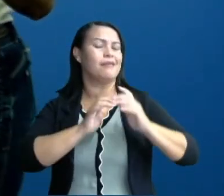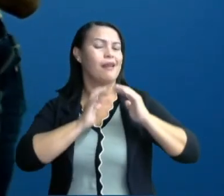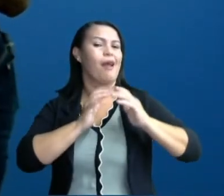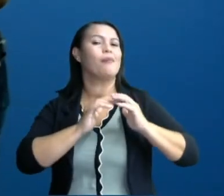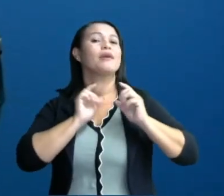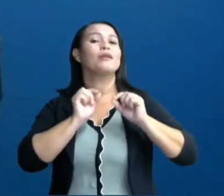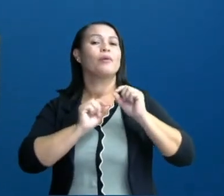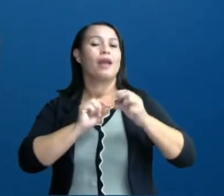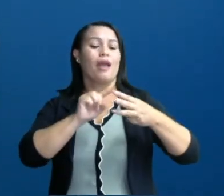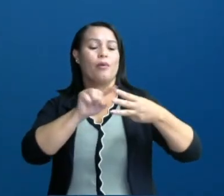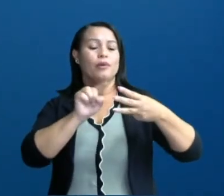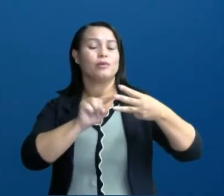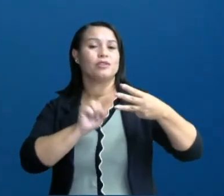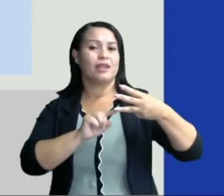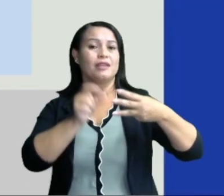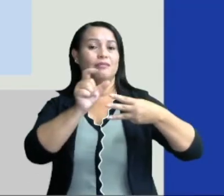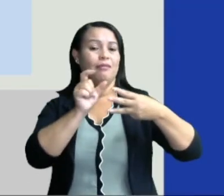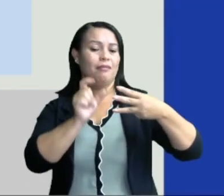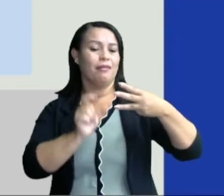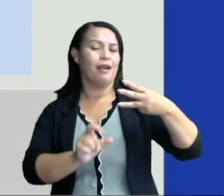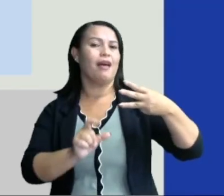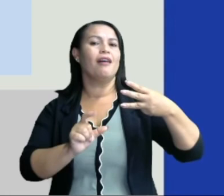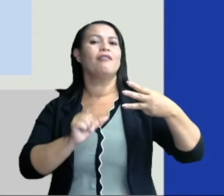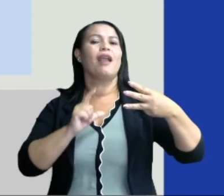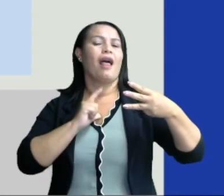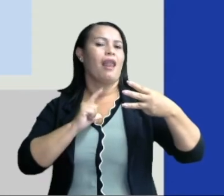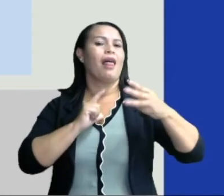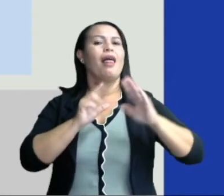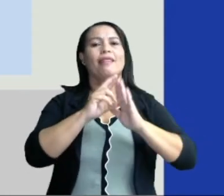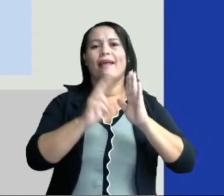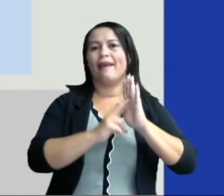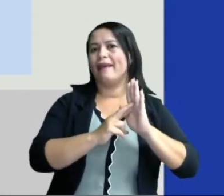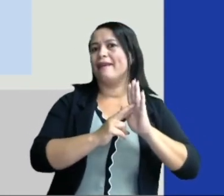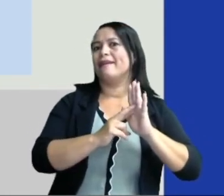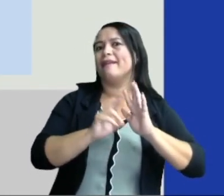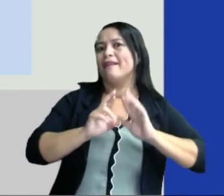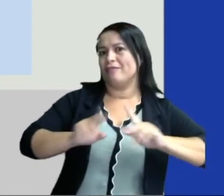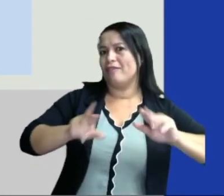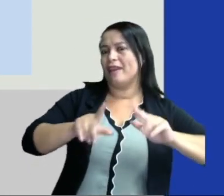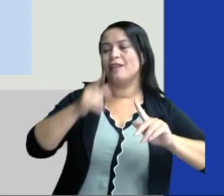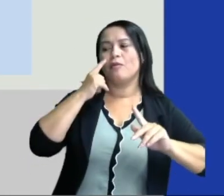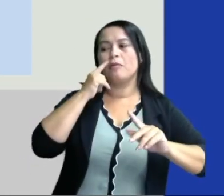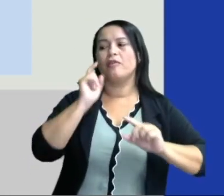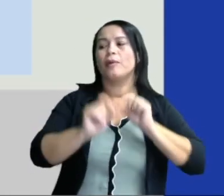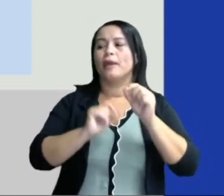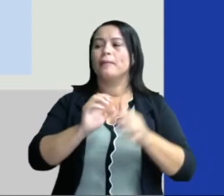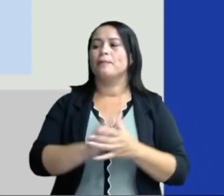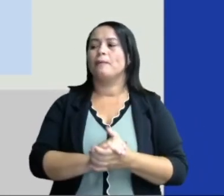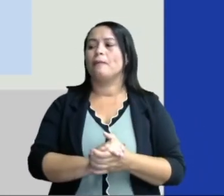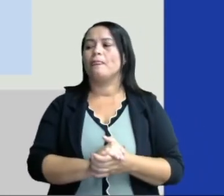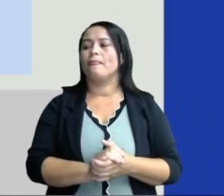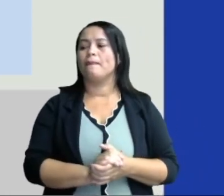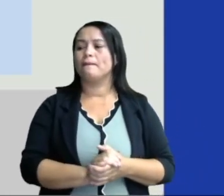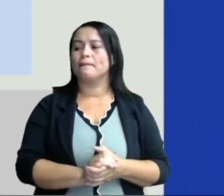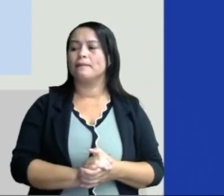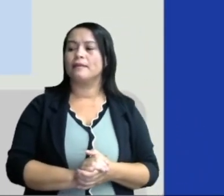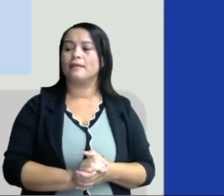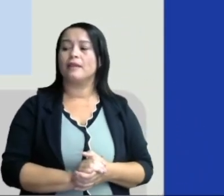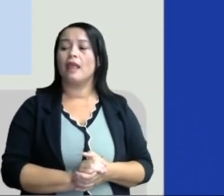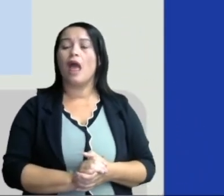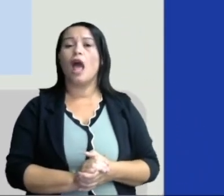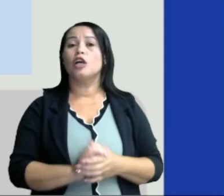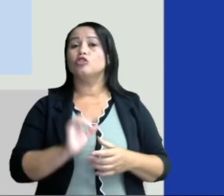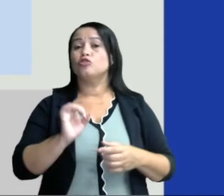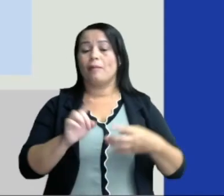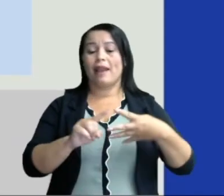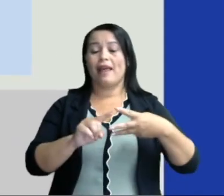3 palavras, tá? Ela foge da regra. Vamos ver quais são essas palavras. Ó,